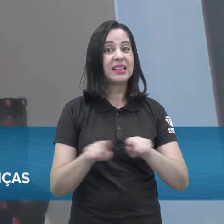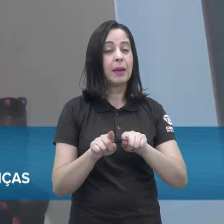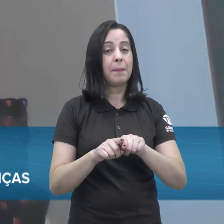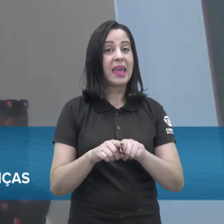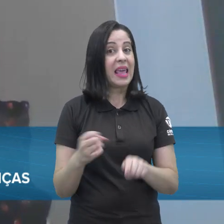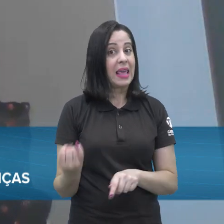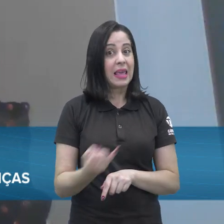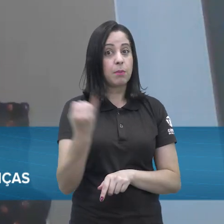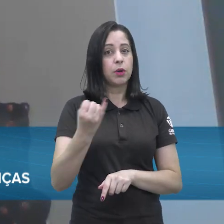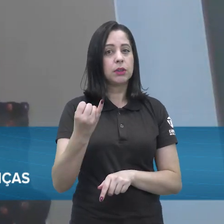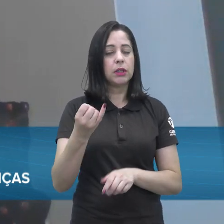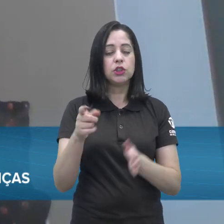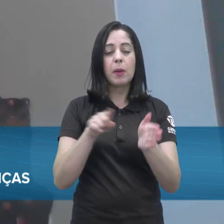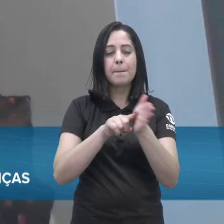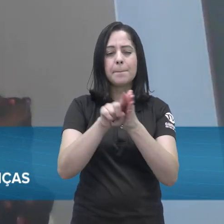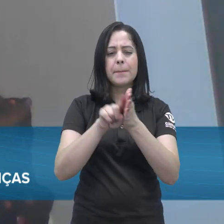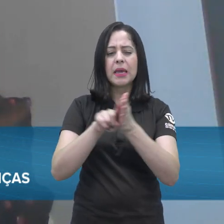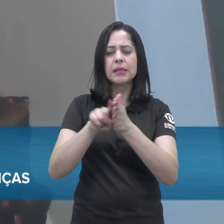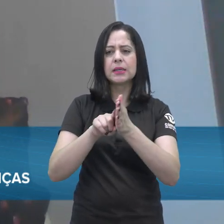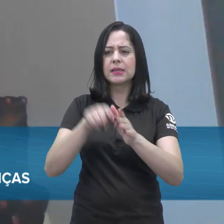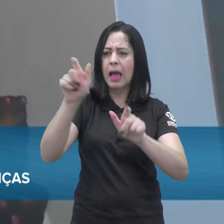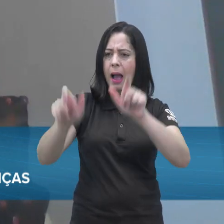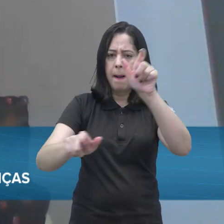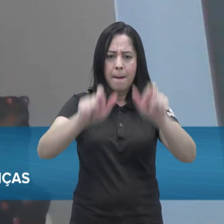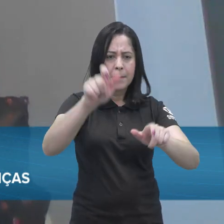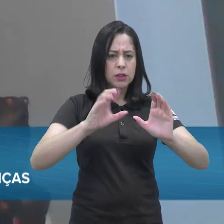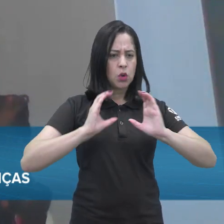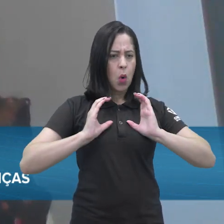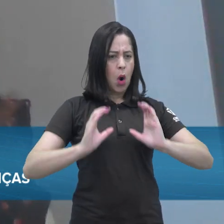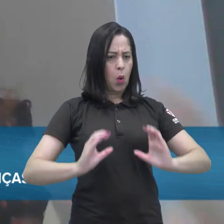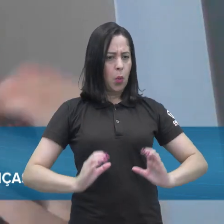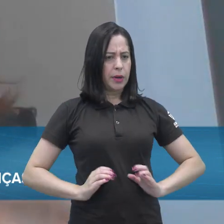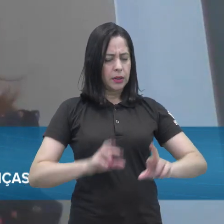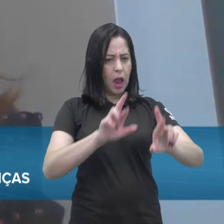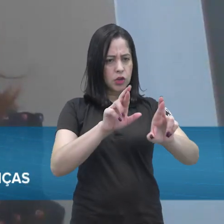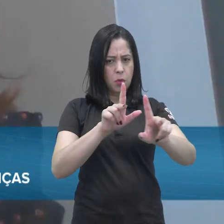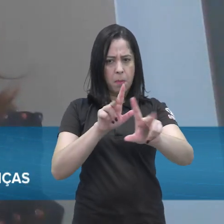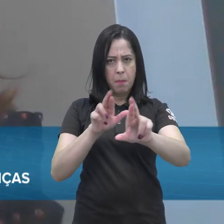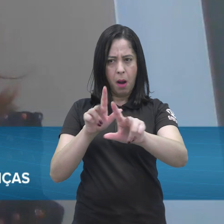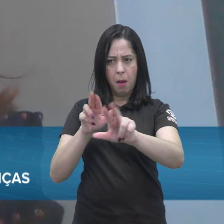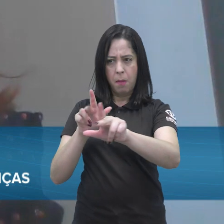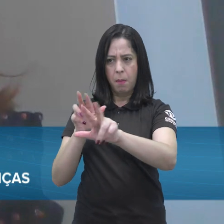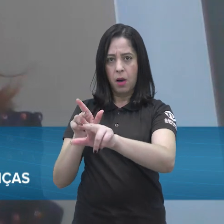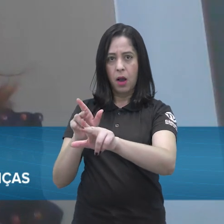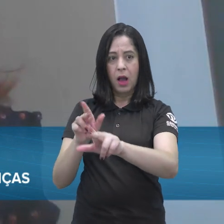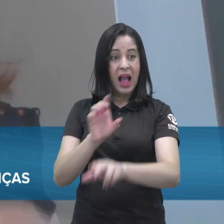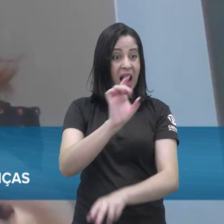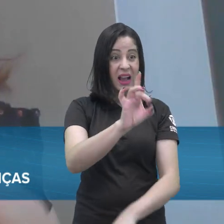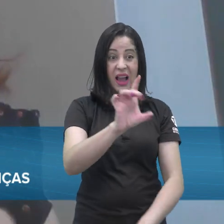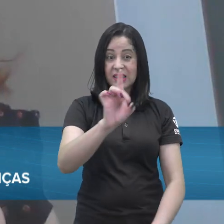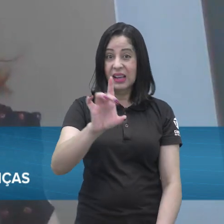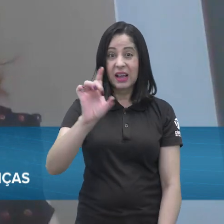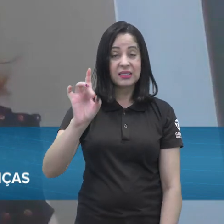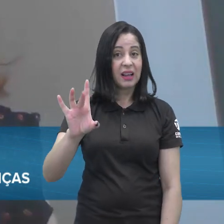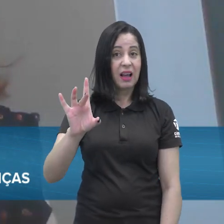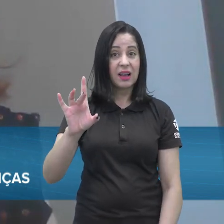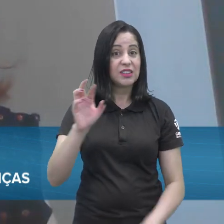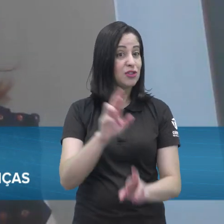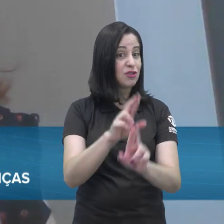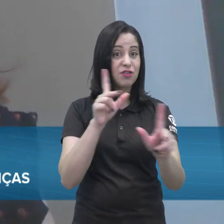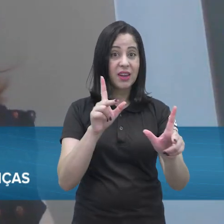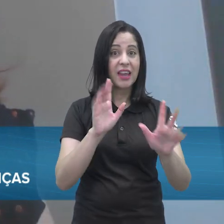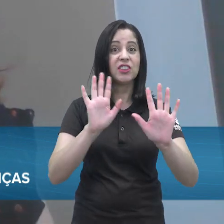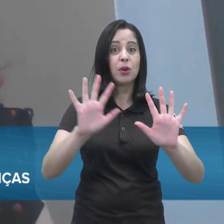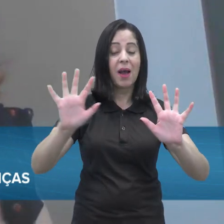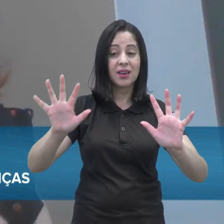sim estudar o comportamento humano. Cada pessoa, né, agora trazendo aí a questão da diversidade, ela é uma pecinha num